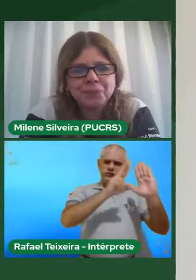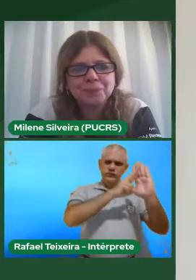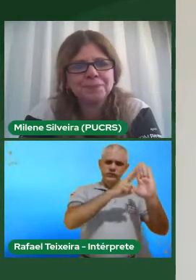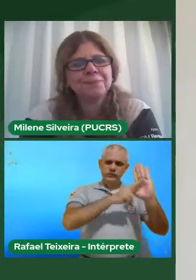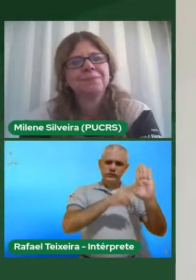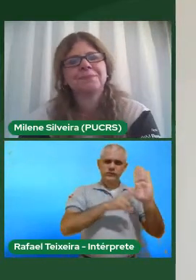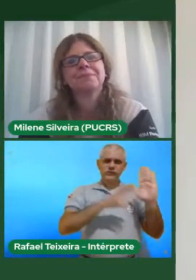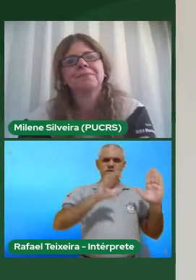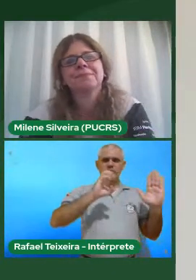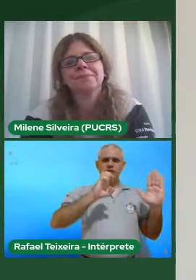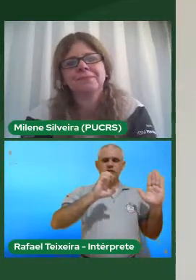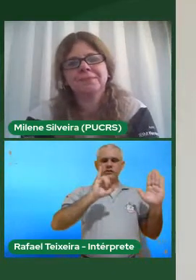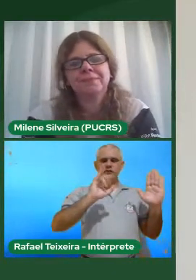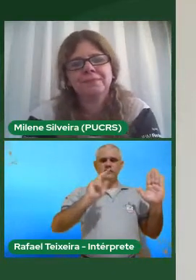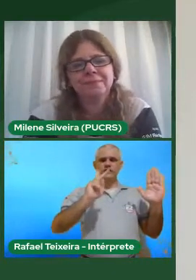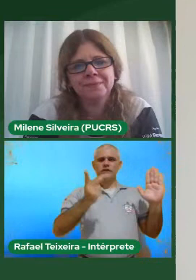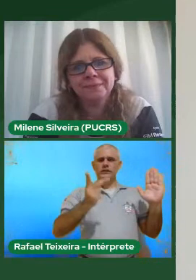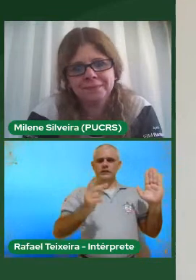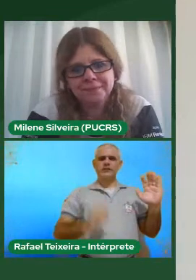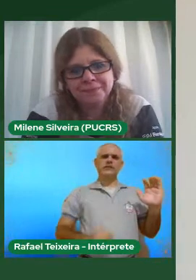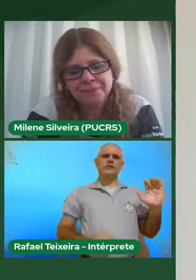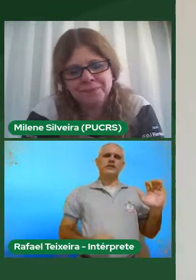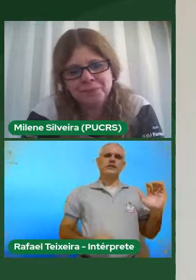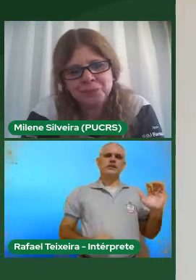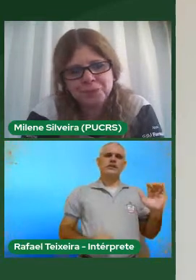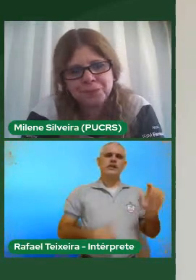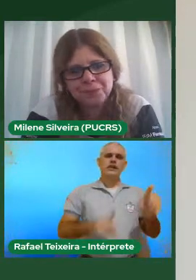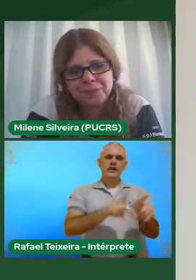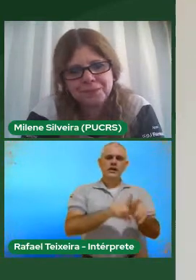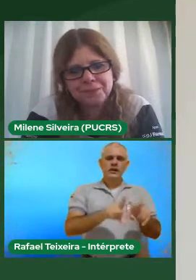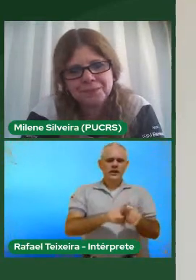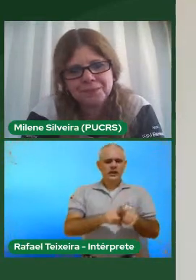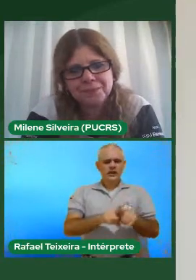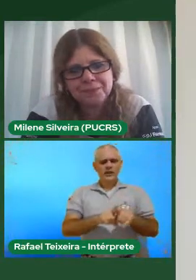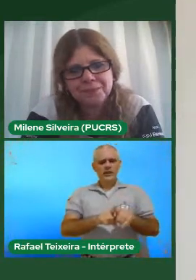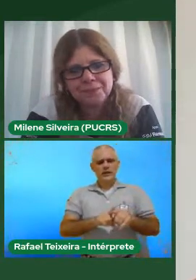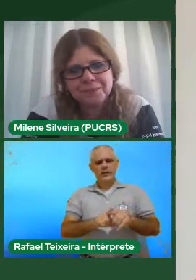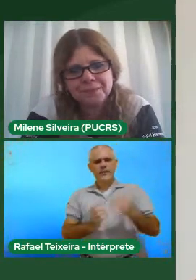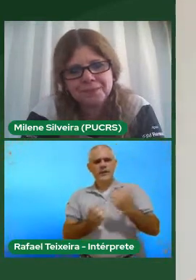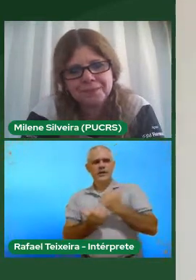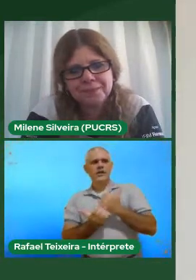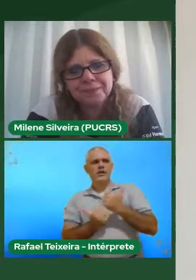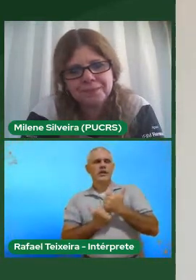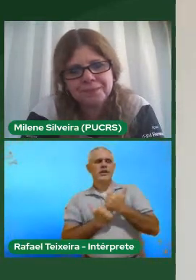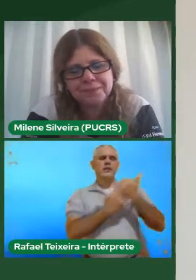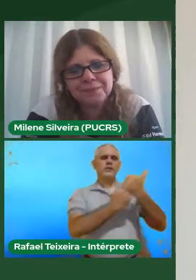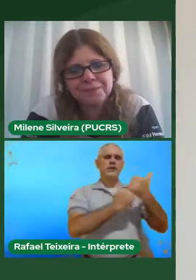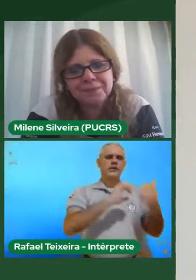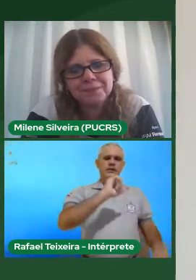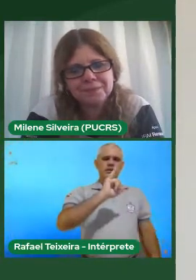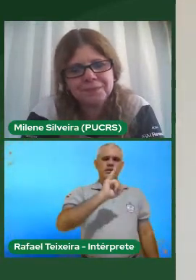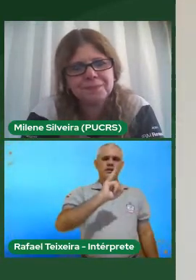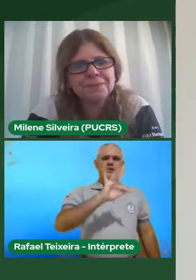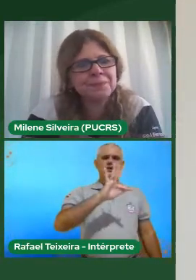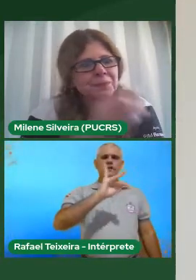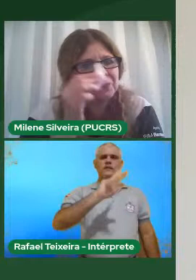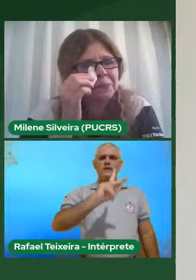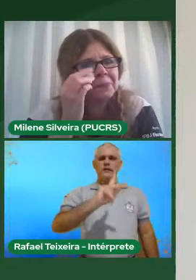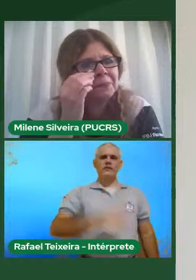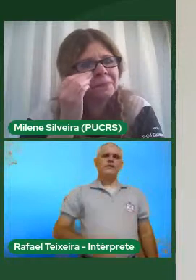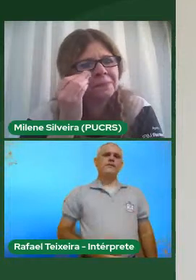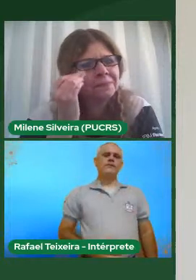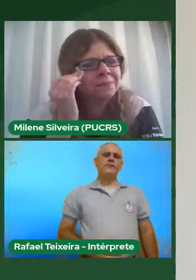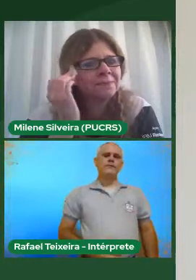além de ter nos representado na IFIP. Na comunidade brasileira de IHC, Milene tem sido realmente um pilar.